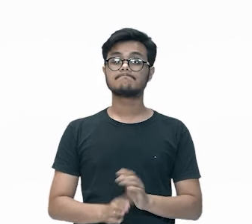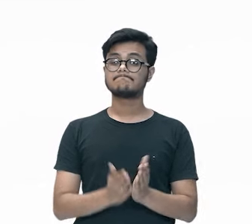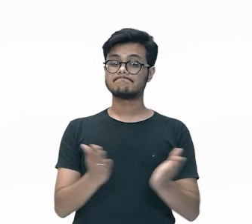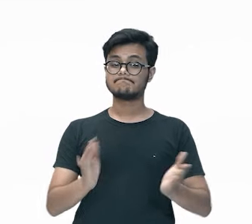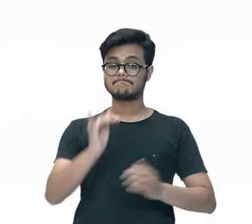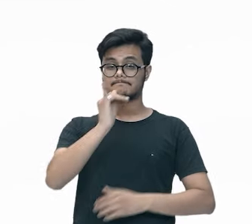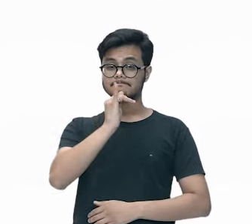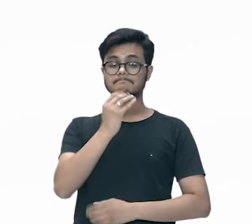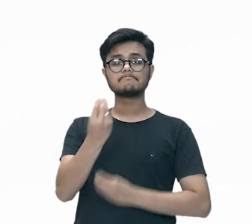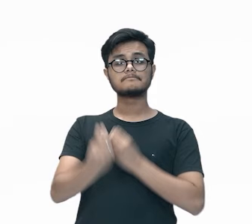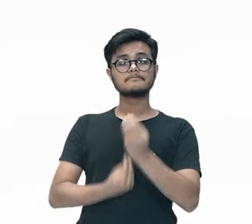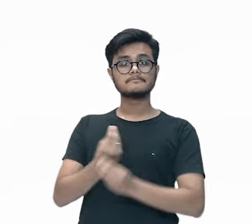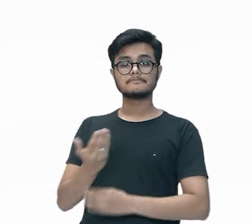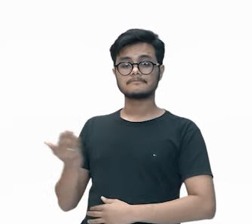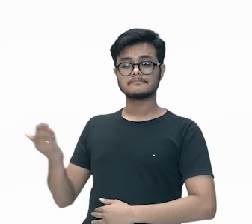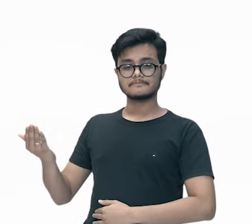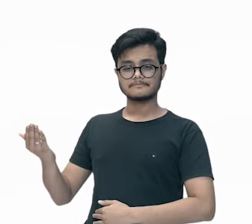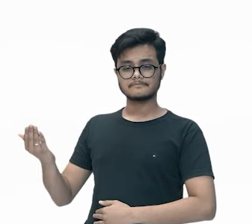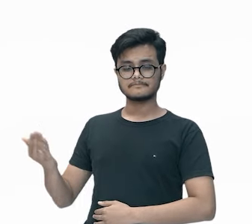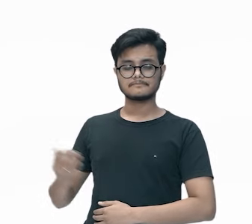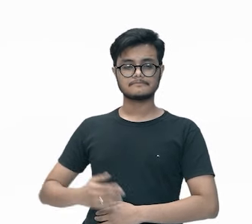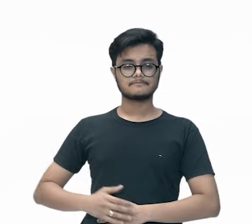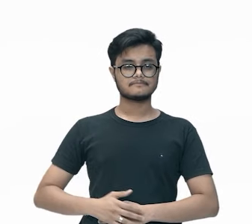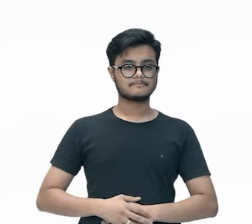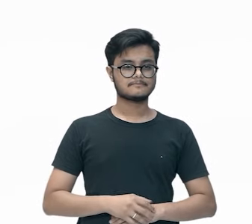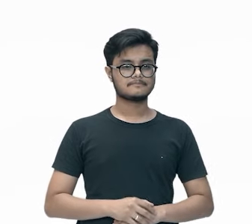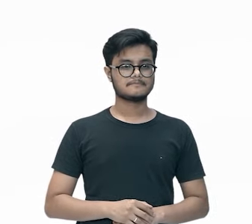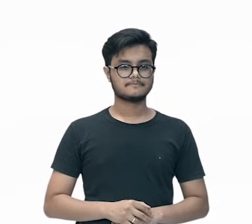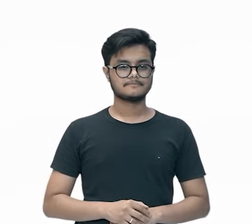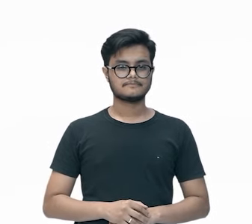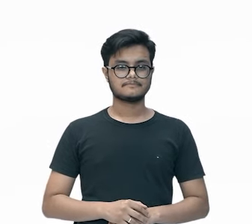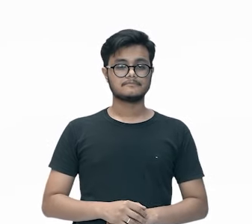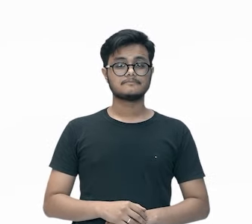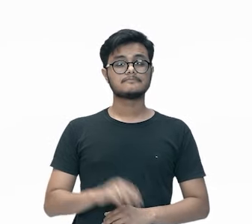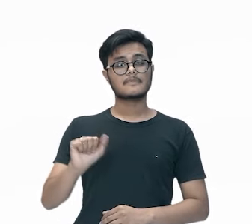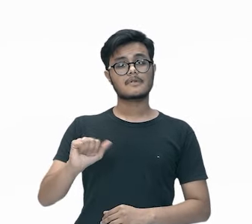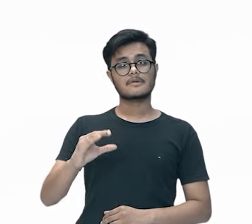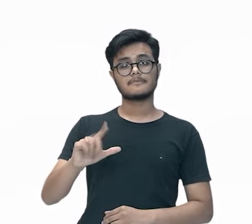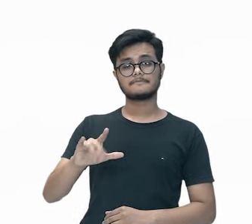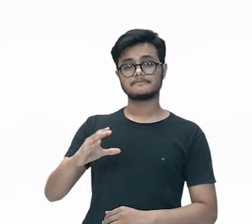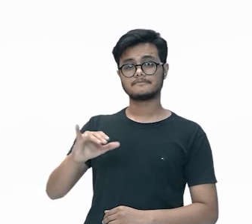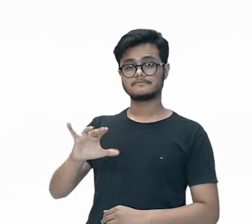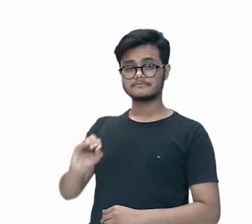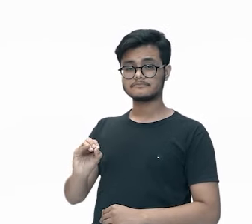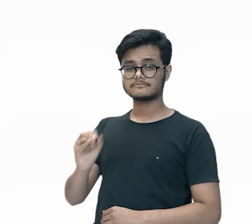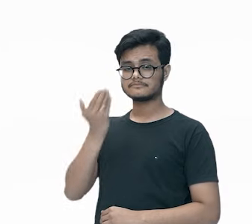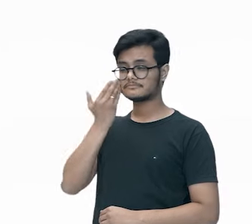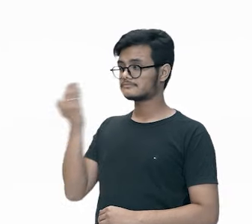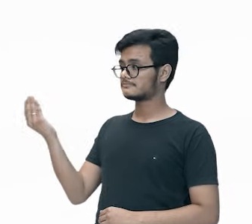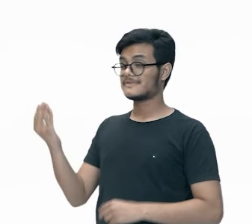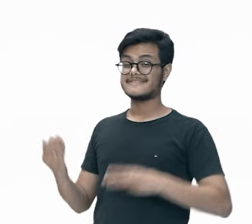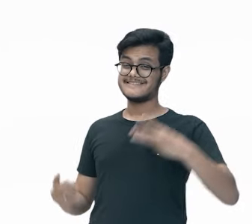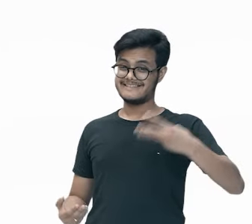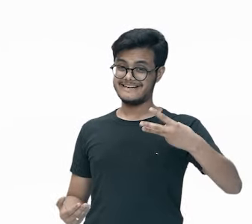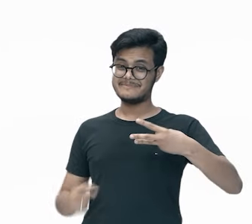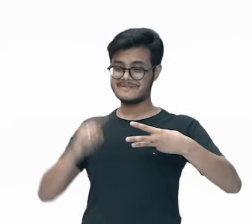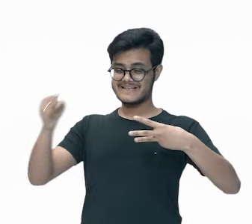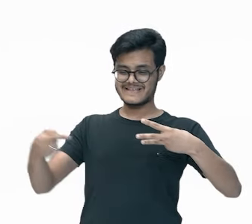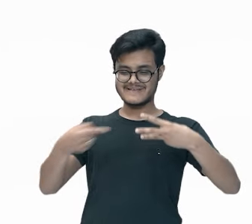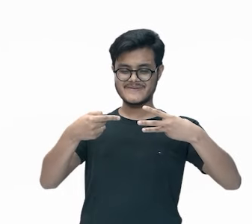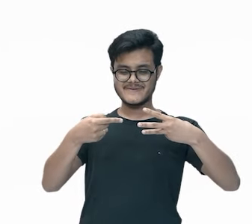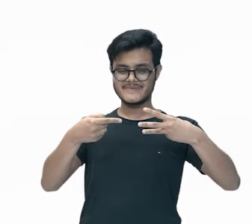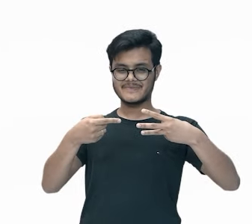né, de das outras funções. Temos aqui do alcino, tem a tripla, né? Tripla